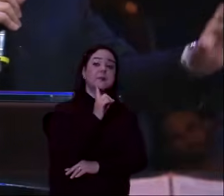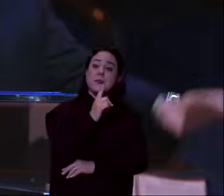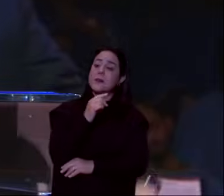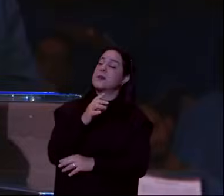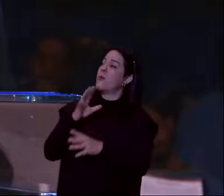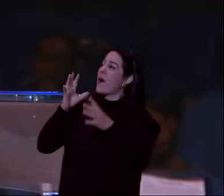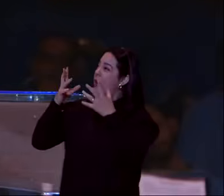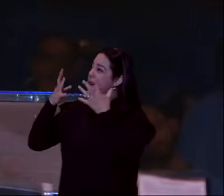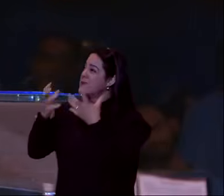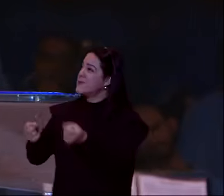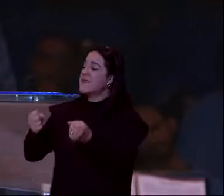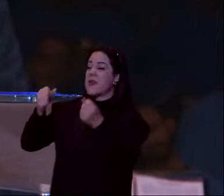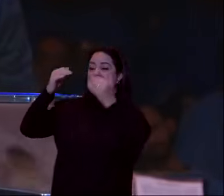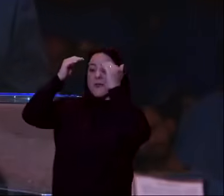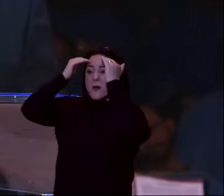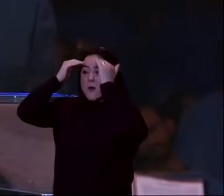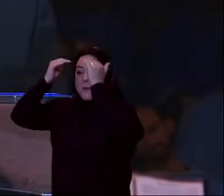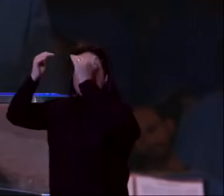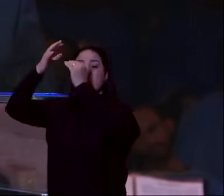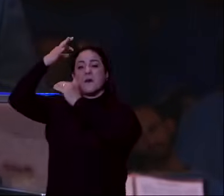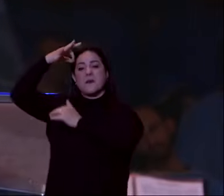do Senhor no seu coração.